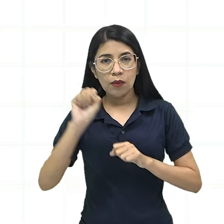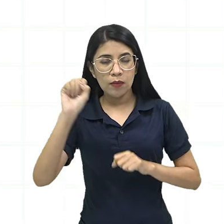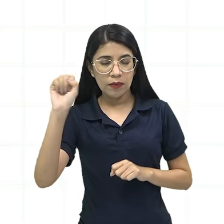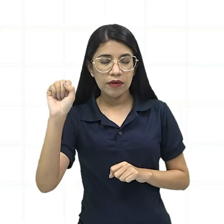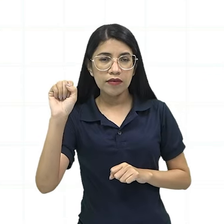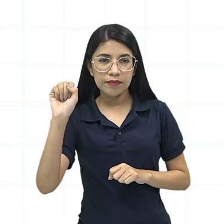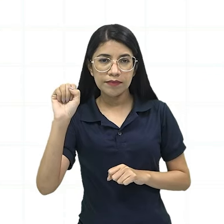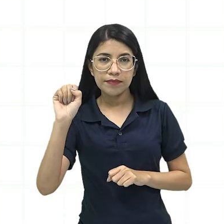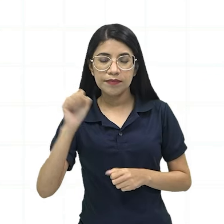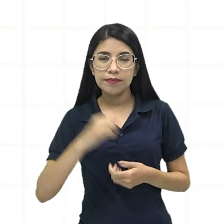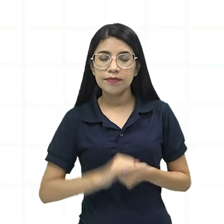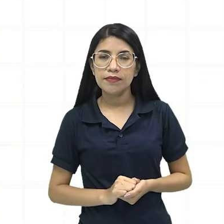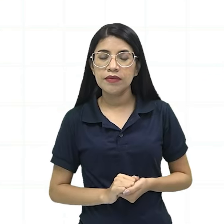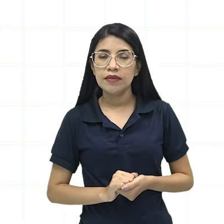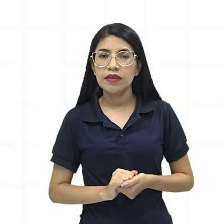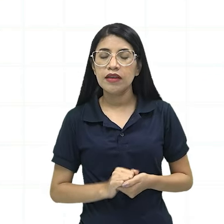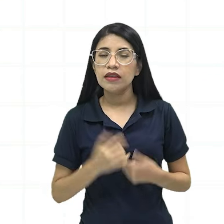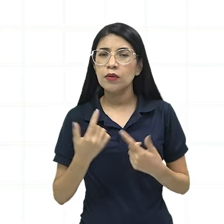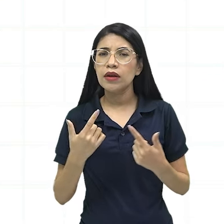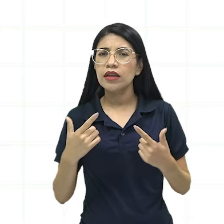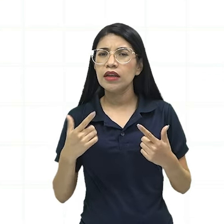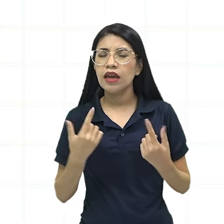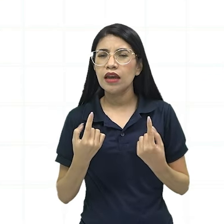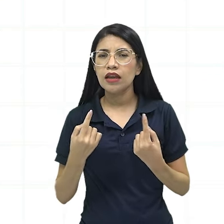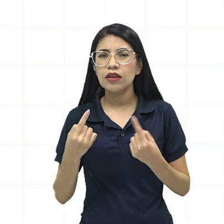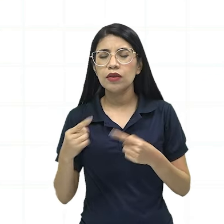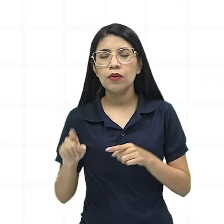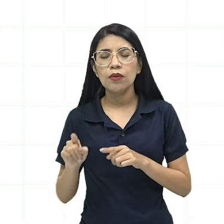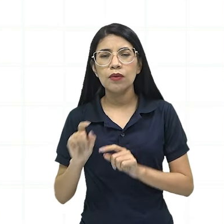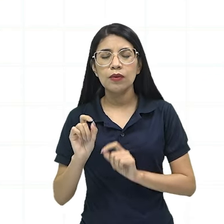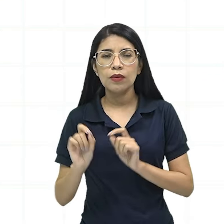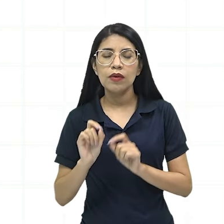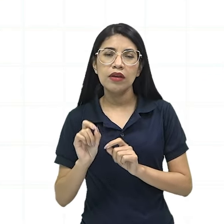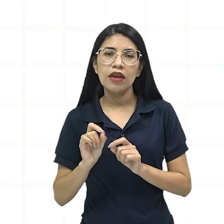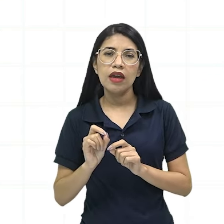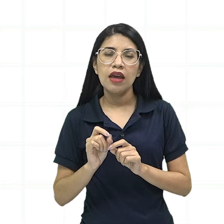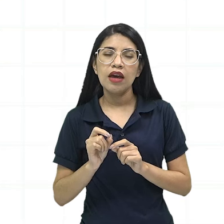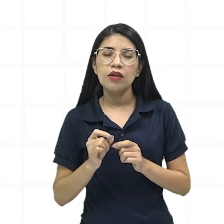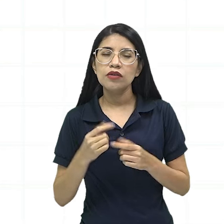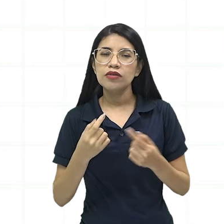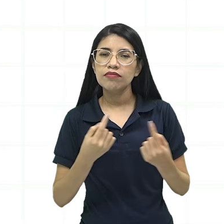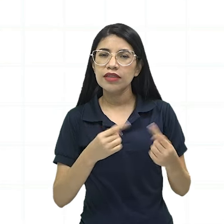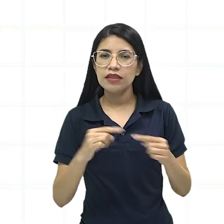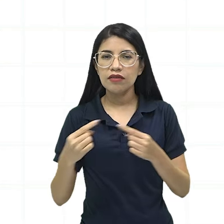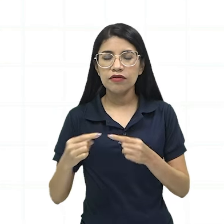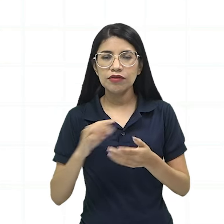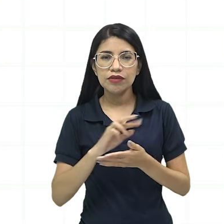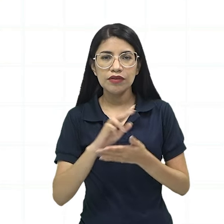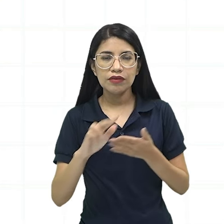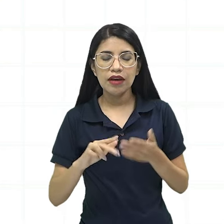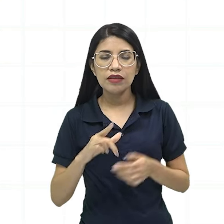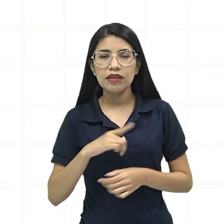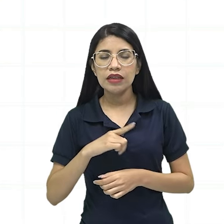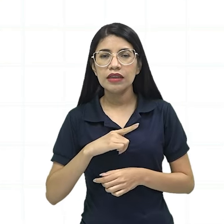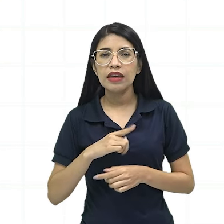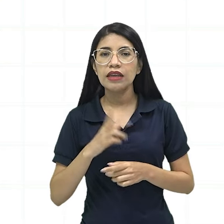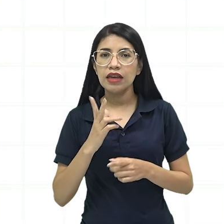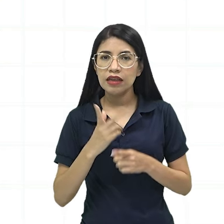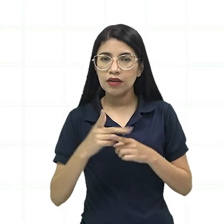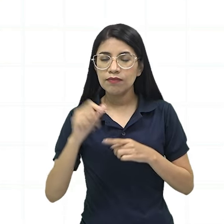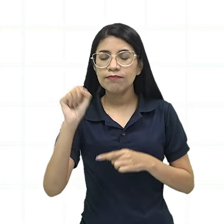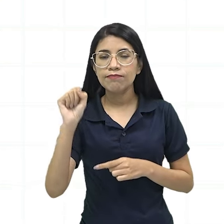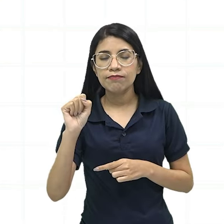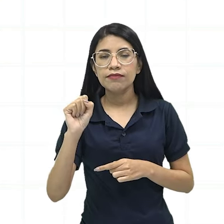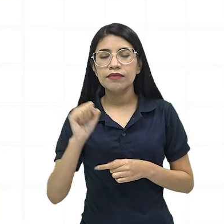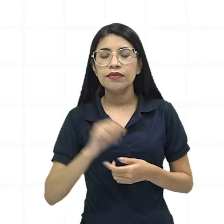o herói. O herói, ele luta contra os grandes desafios e ele vence.